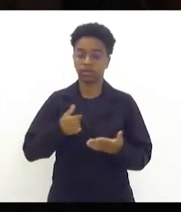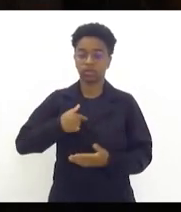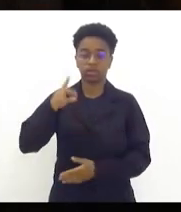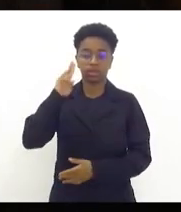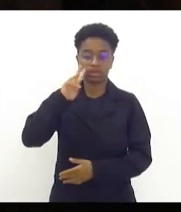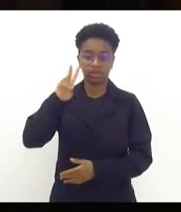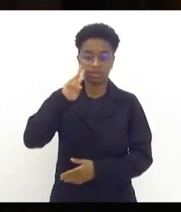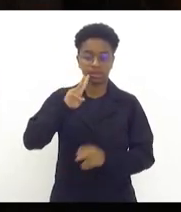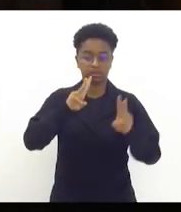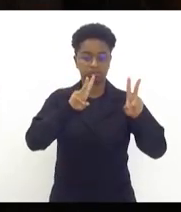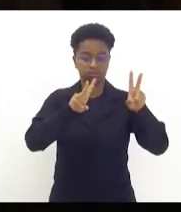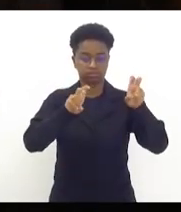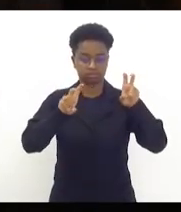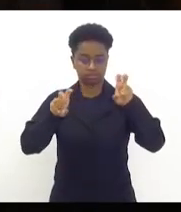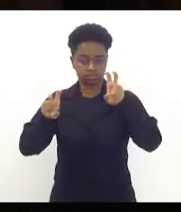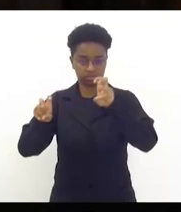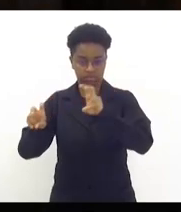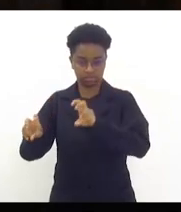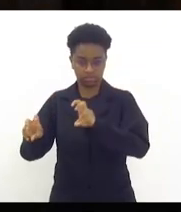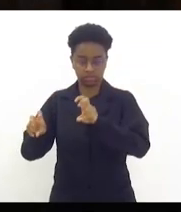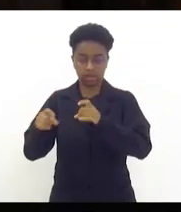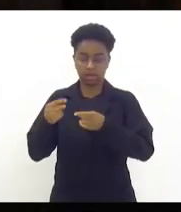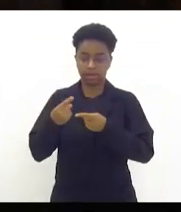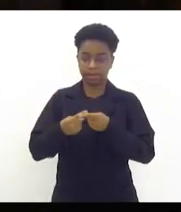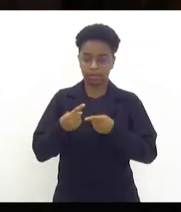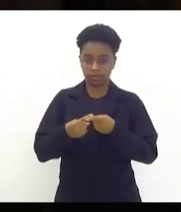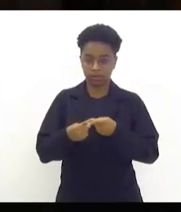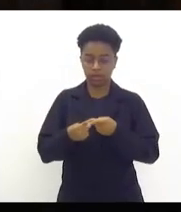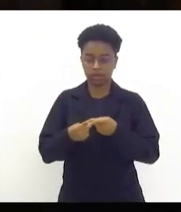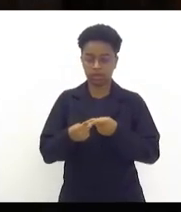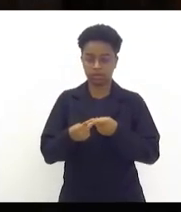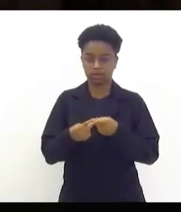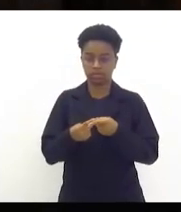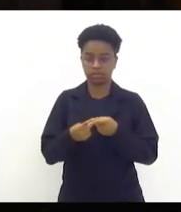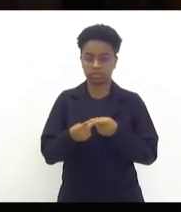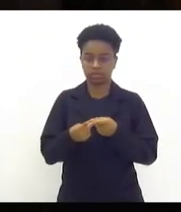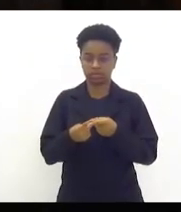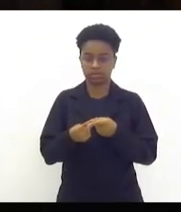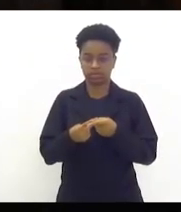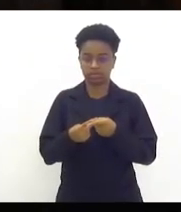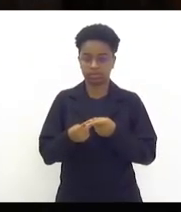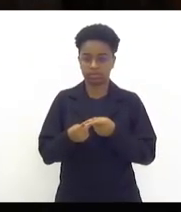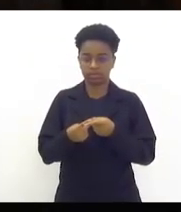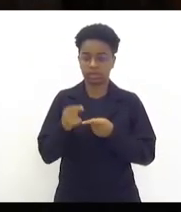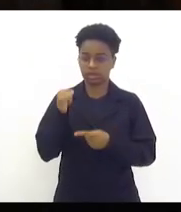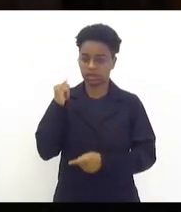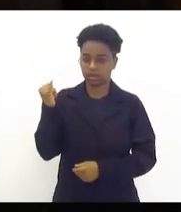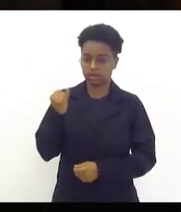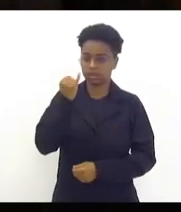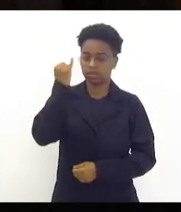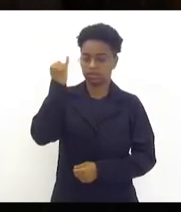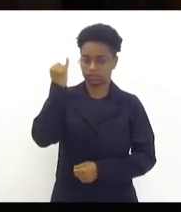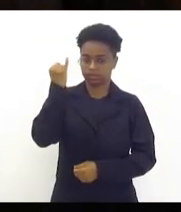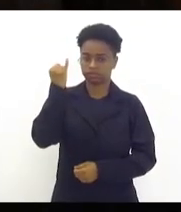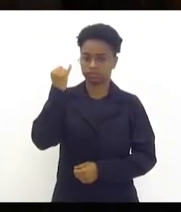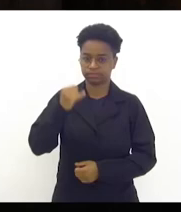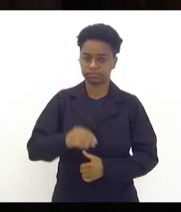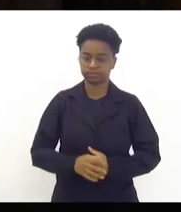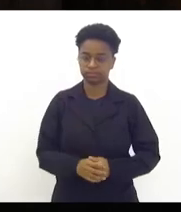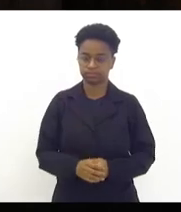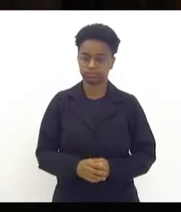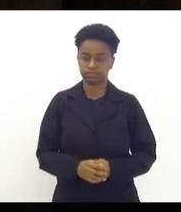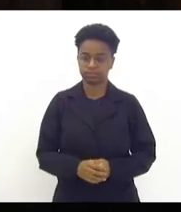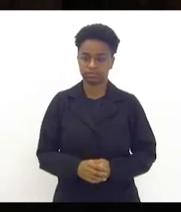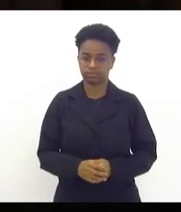rememorando esses temas porque é de absoluta relevância, né,